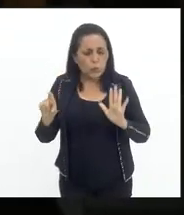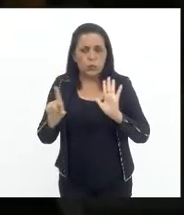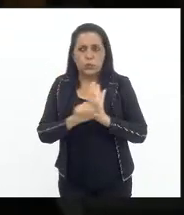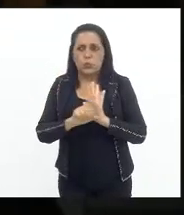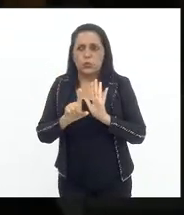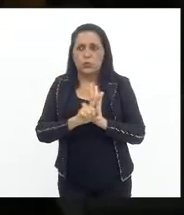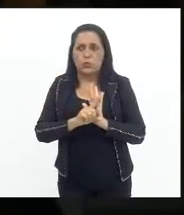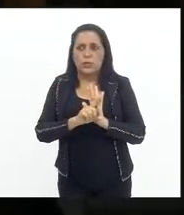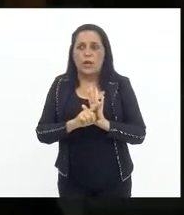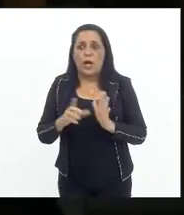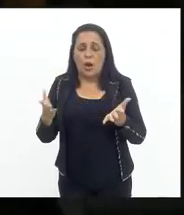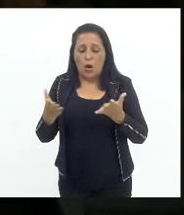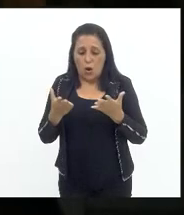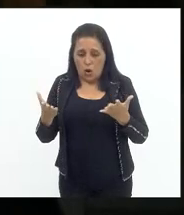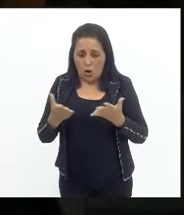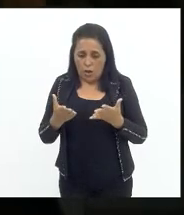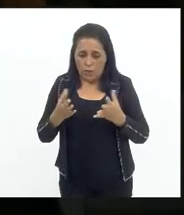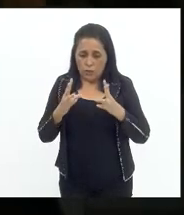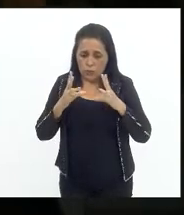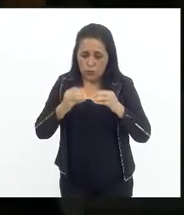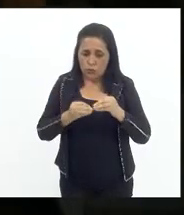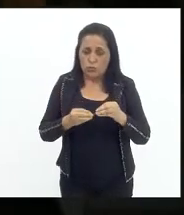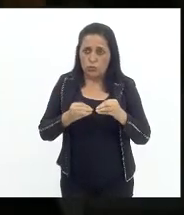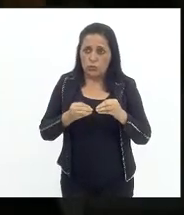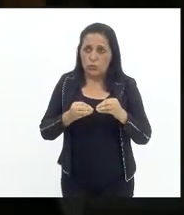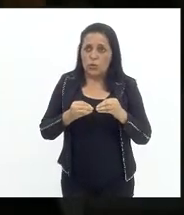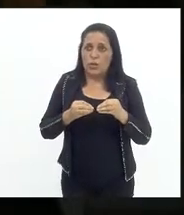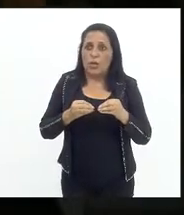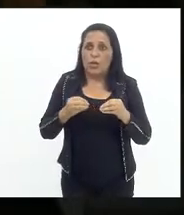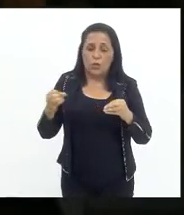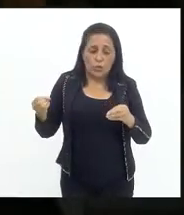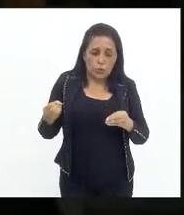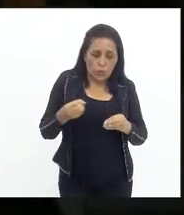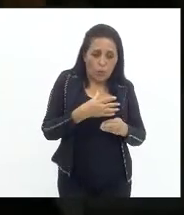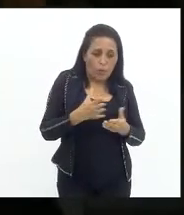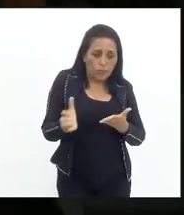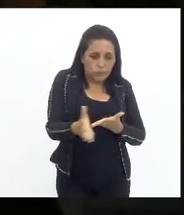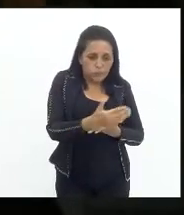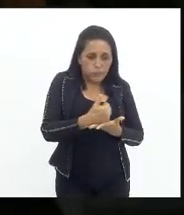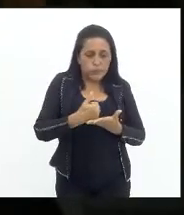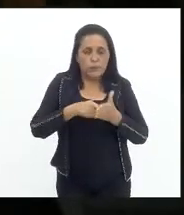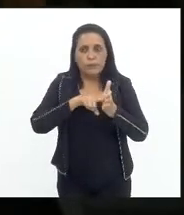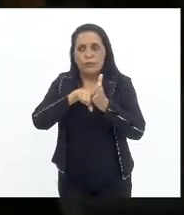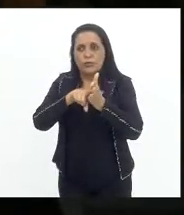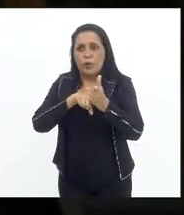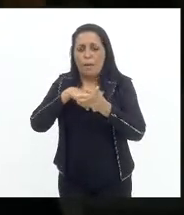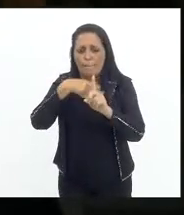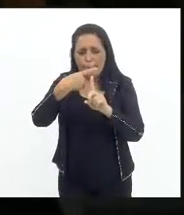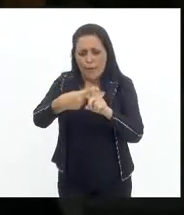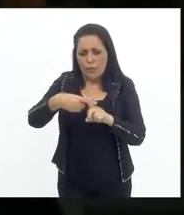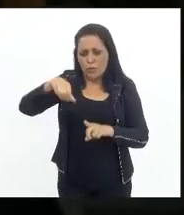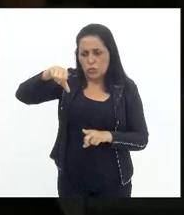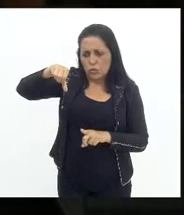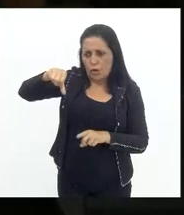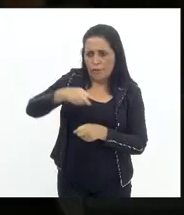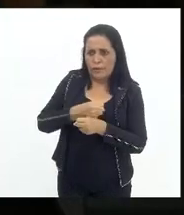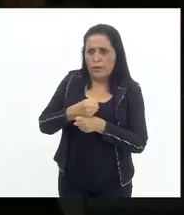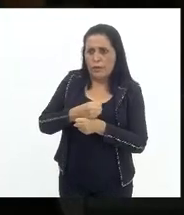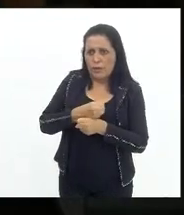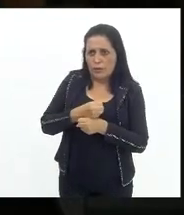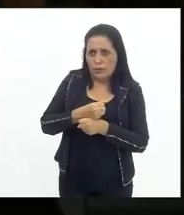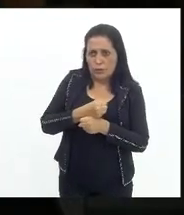regime de recuperação fiscal, se for celebrado, será por mais 9 anos, a contar